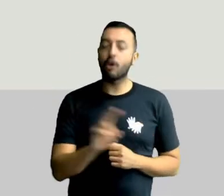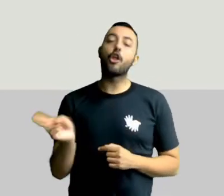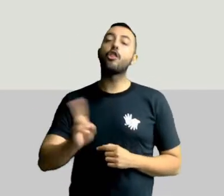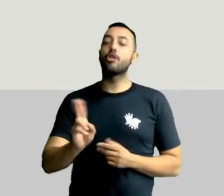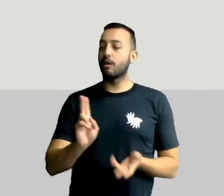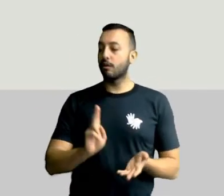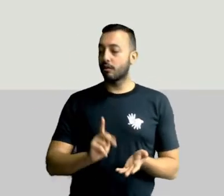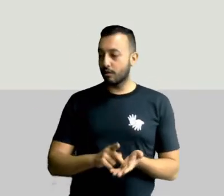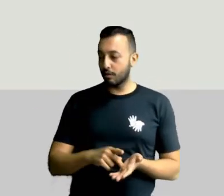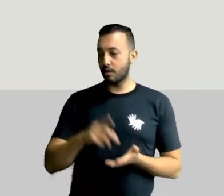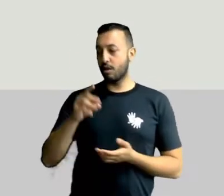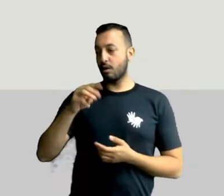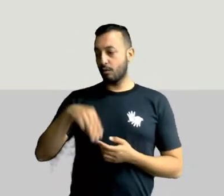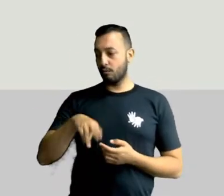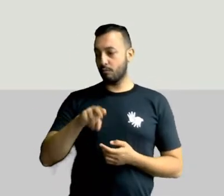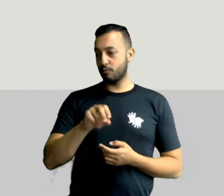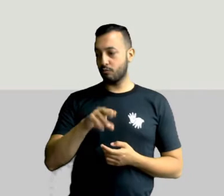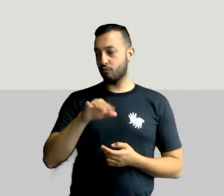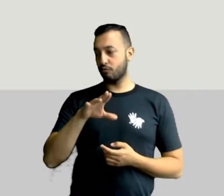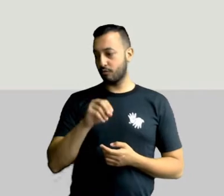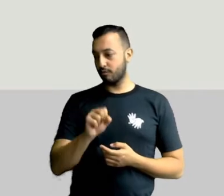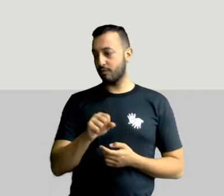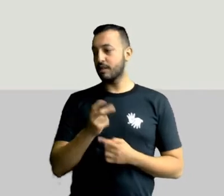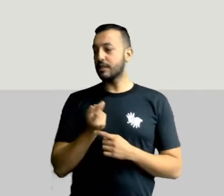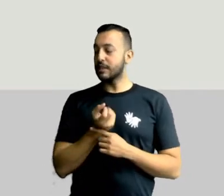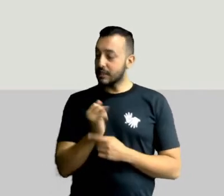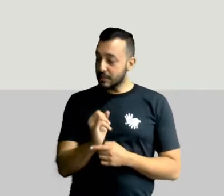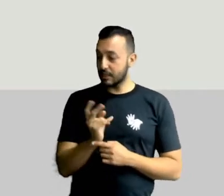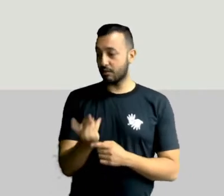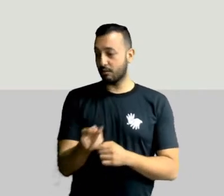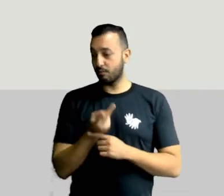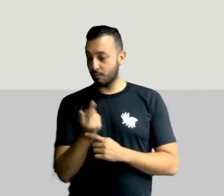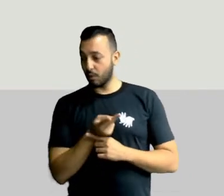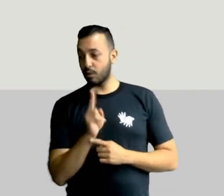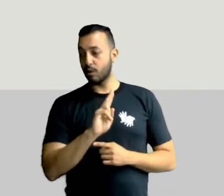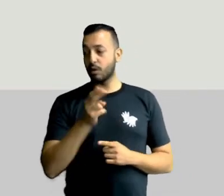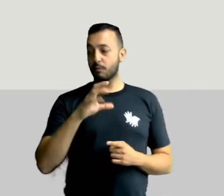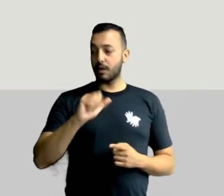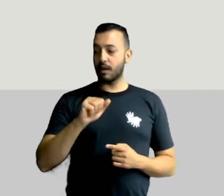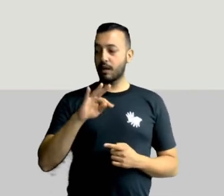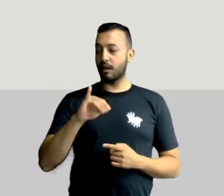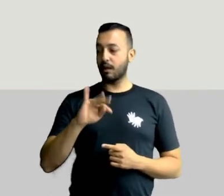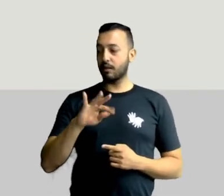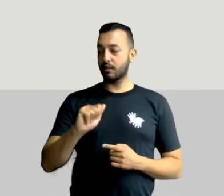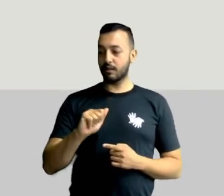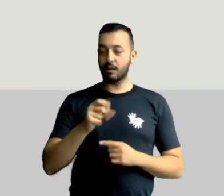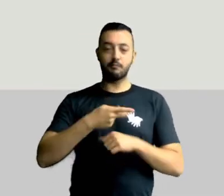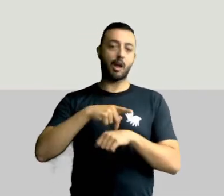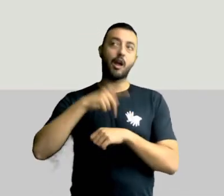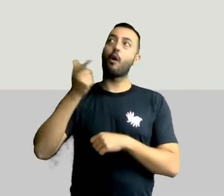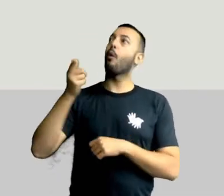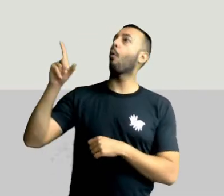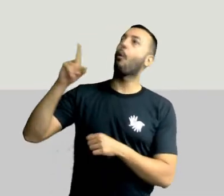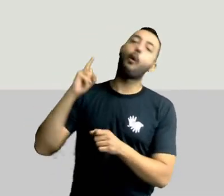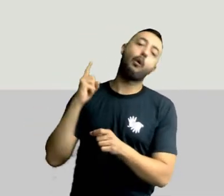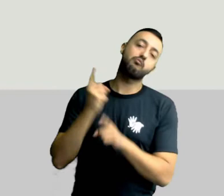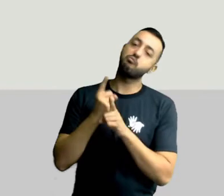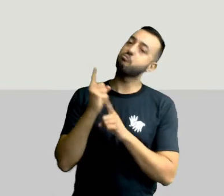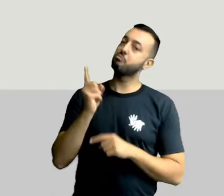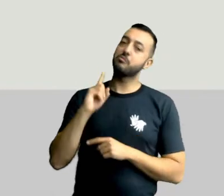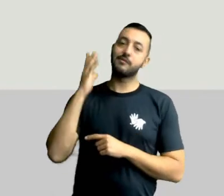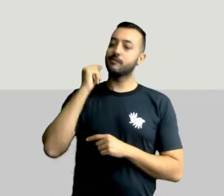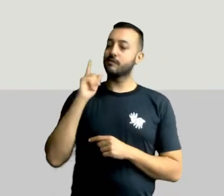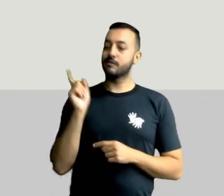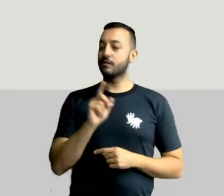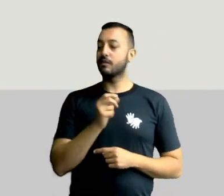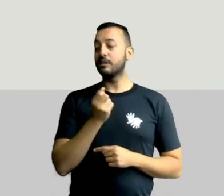científico dele é o Mus musculus. Né? Se você procurar catita em outro país, você não vai, ninguém vai saber o